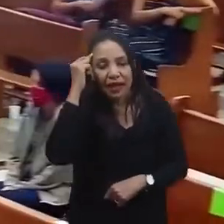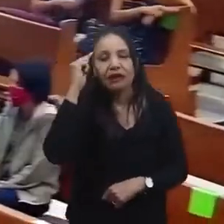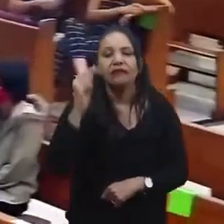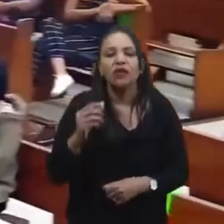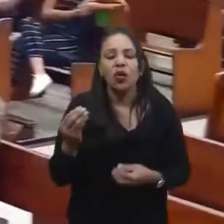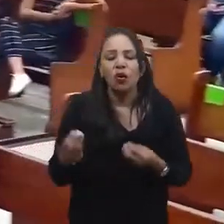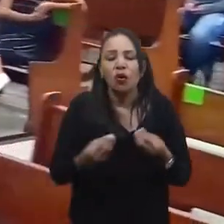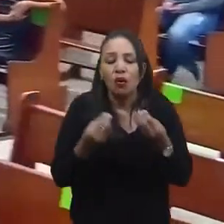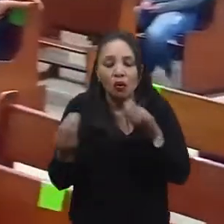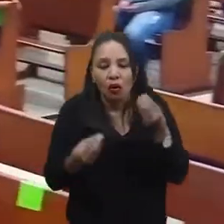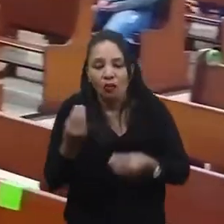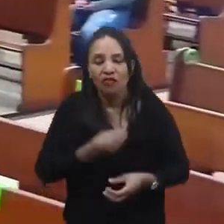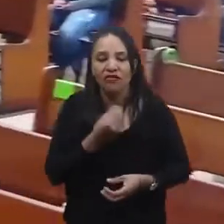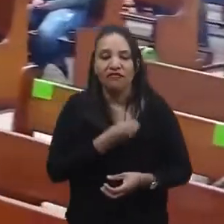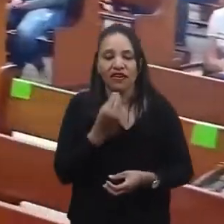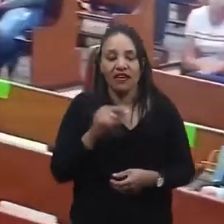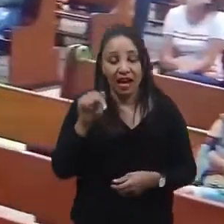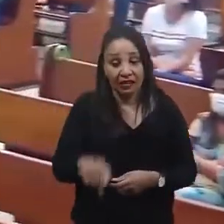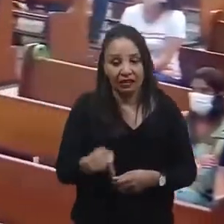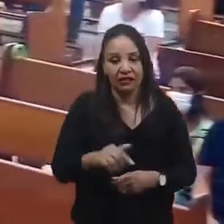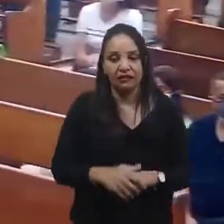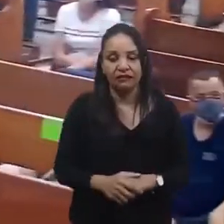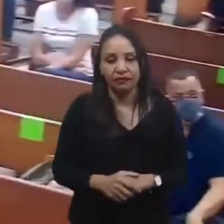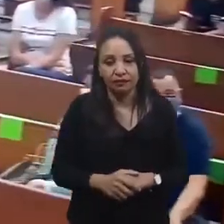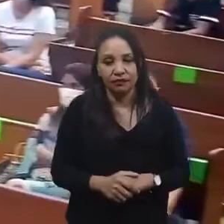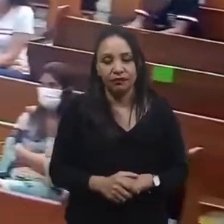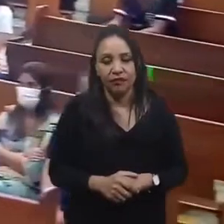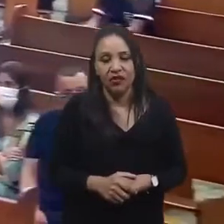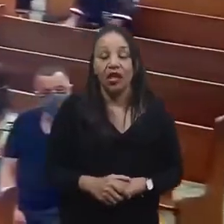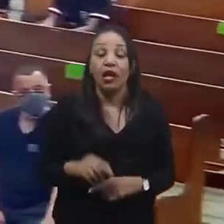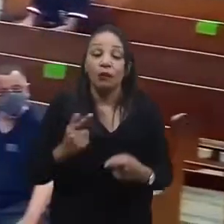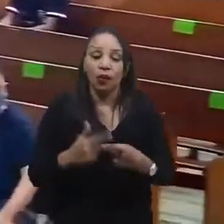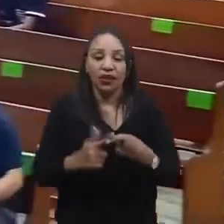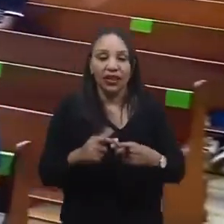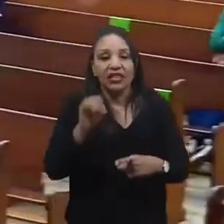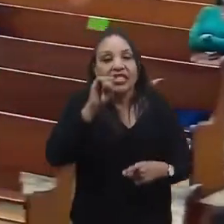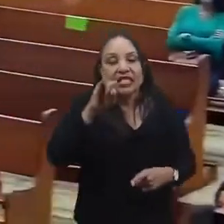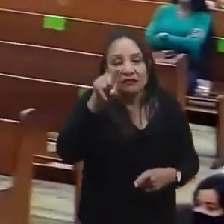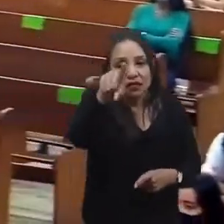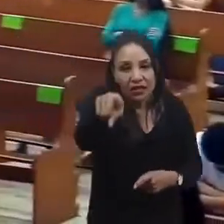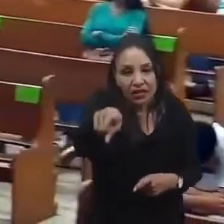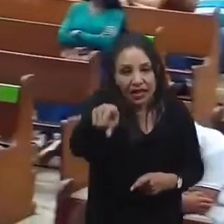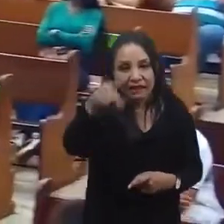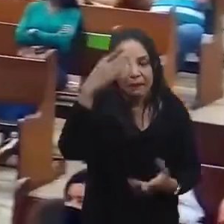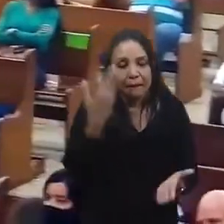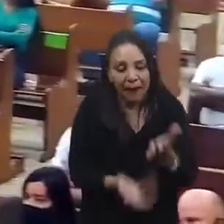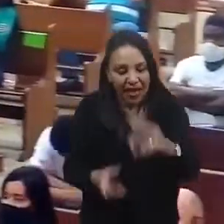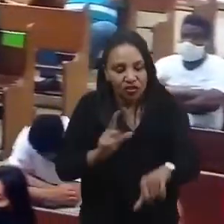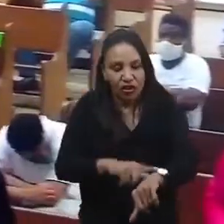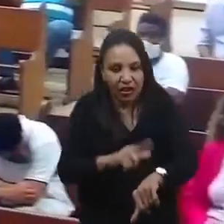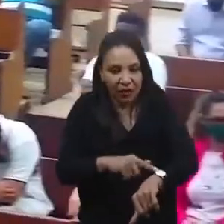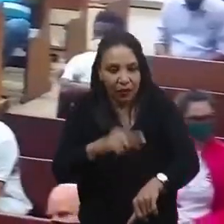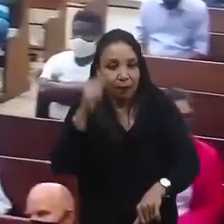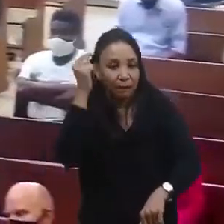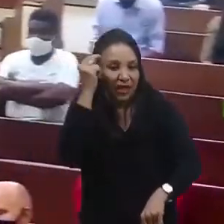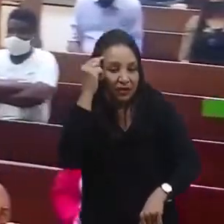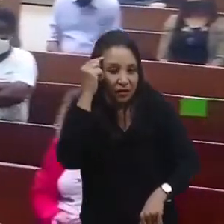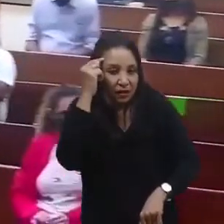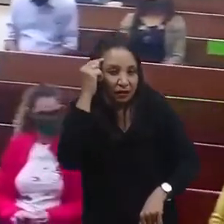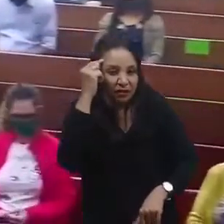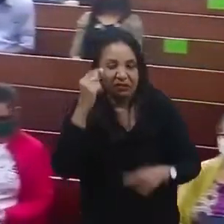a perder tempo em coisas vãs superficiais é como não se vivesse